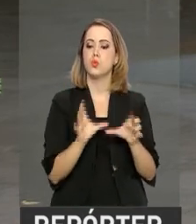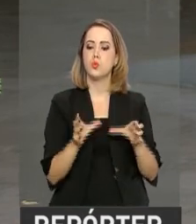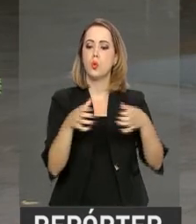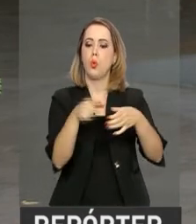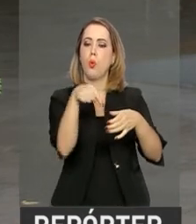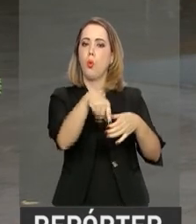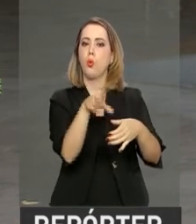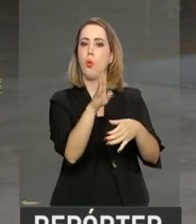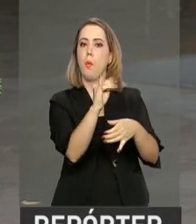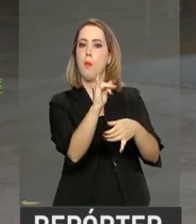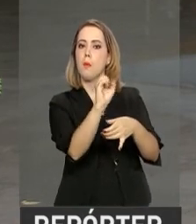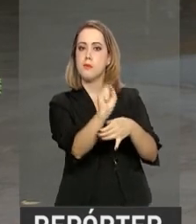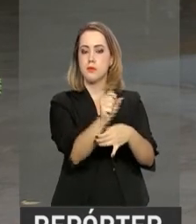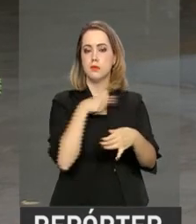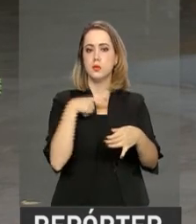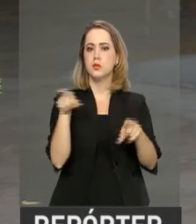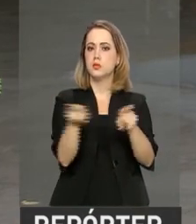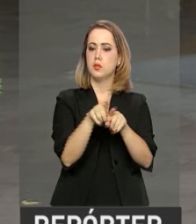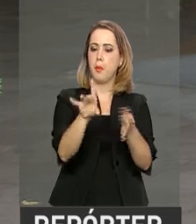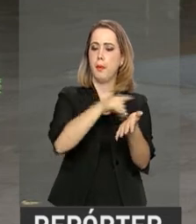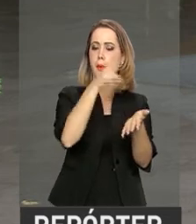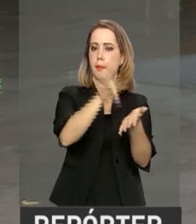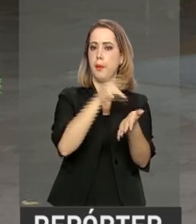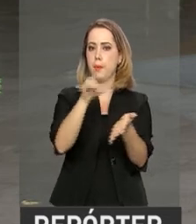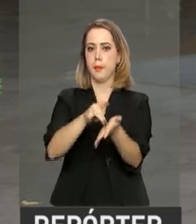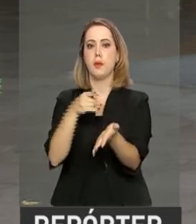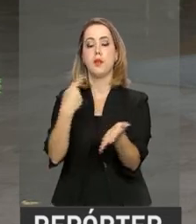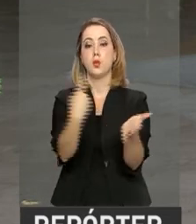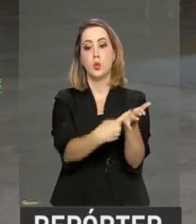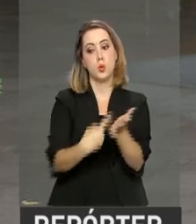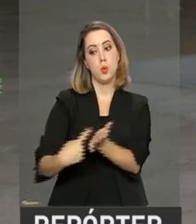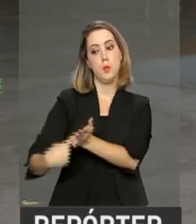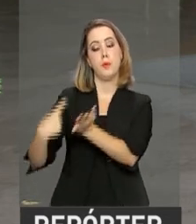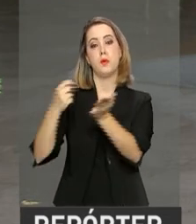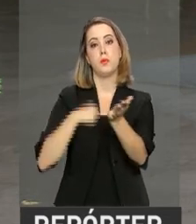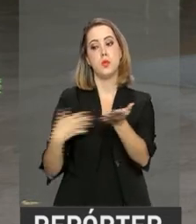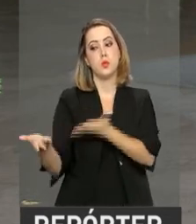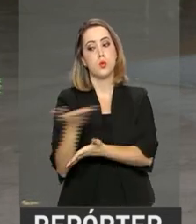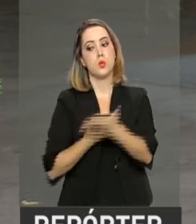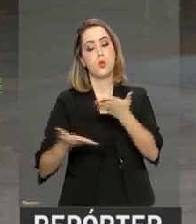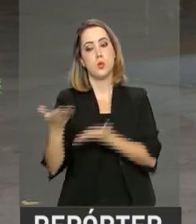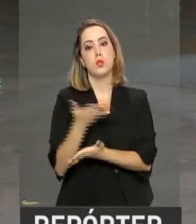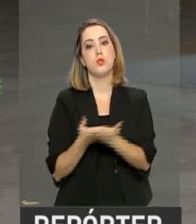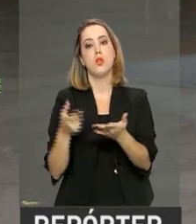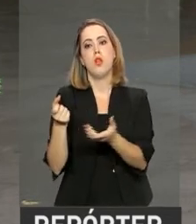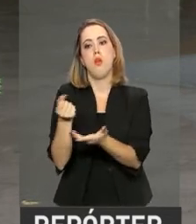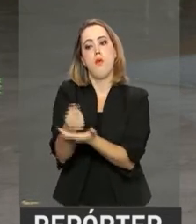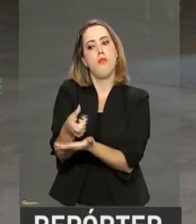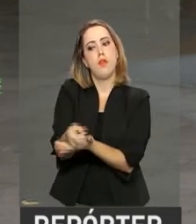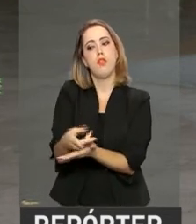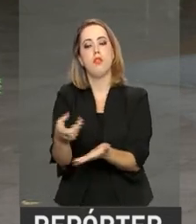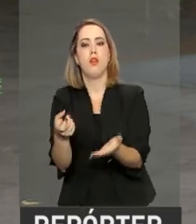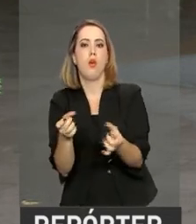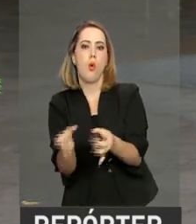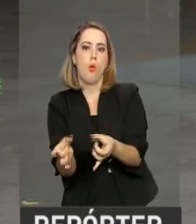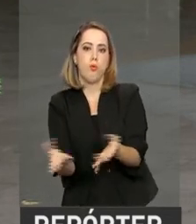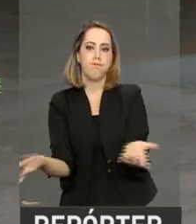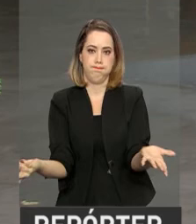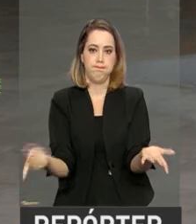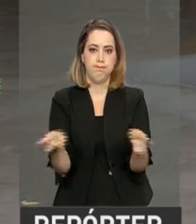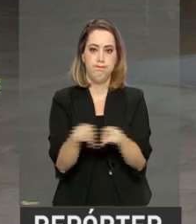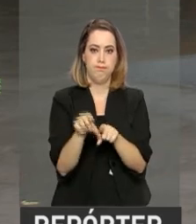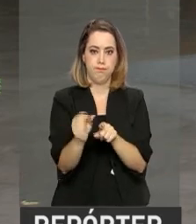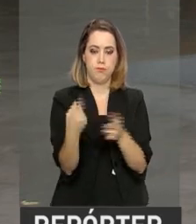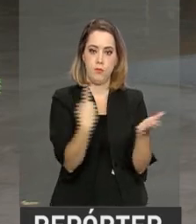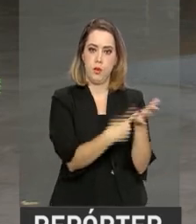justamente para facilitar o comércio entre eles dentro do bloco entre esses acordos o que amplia